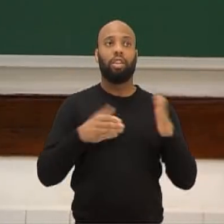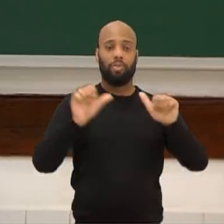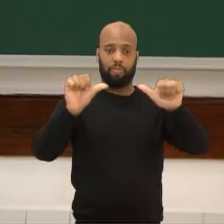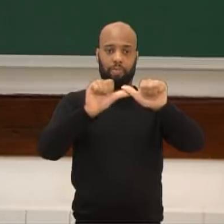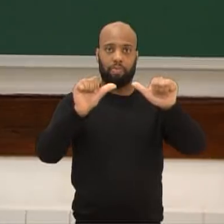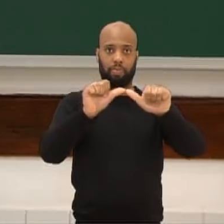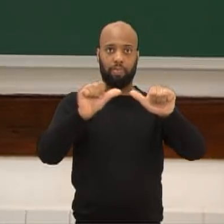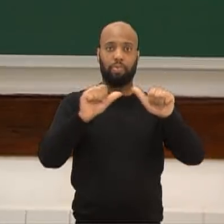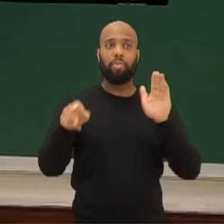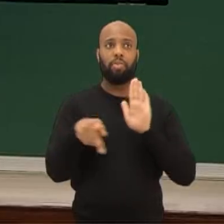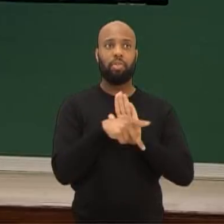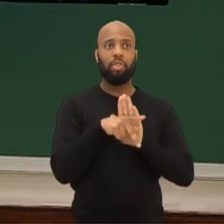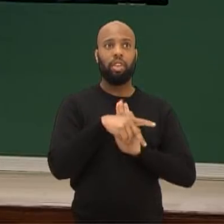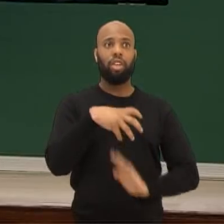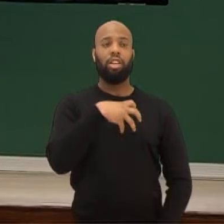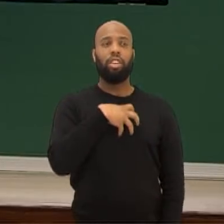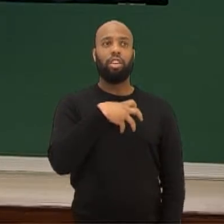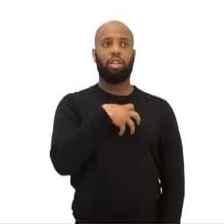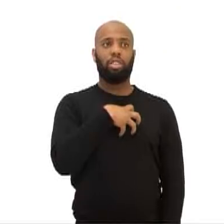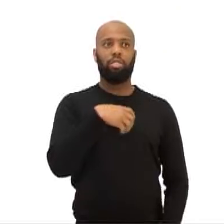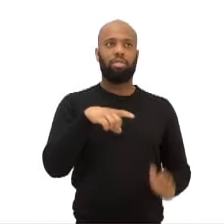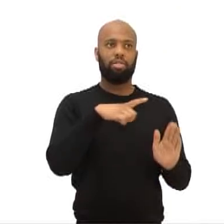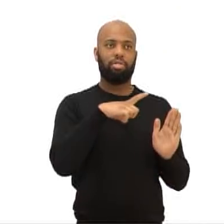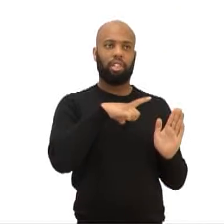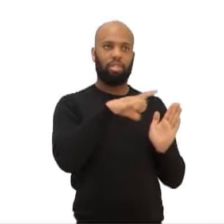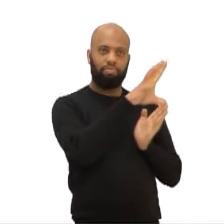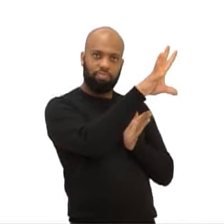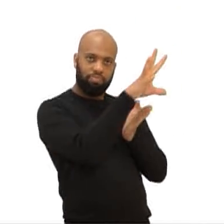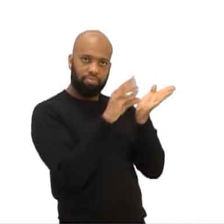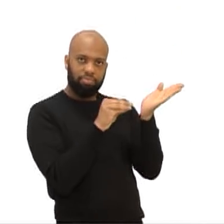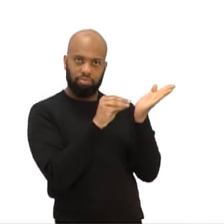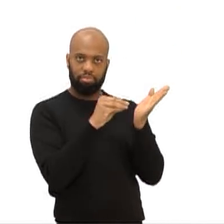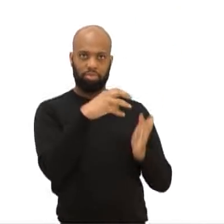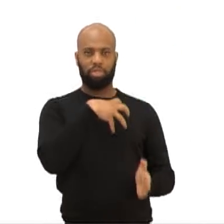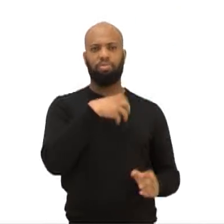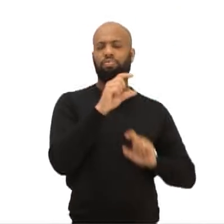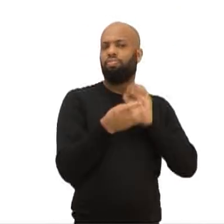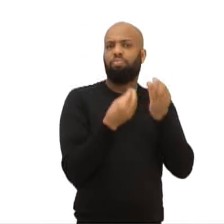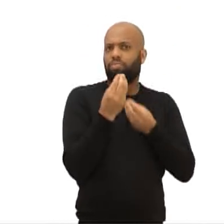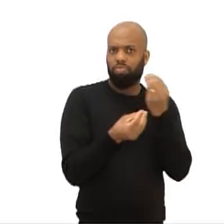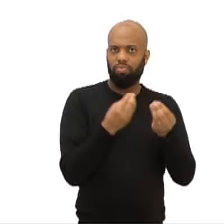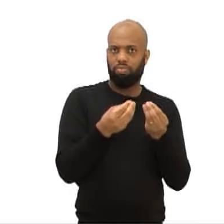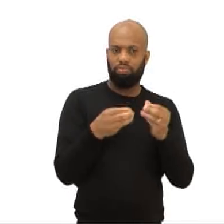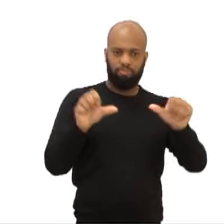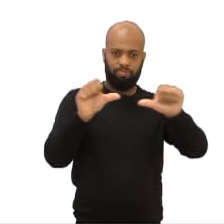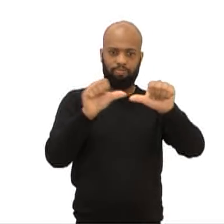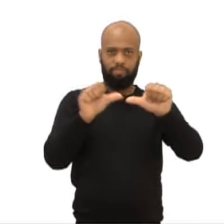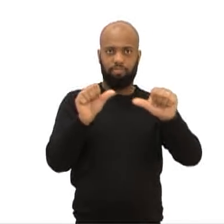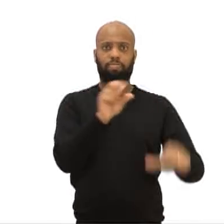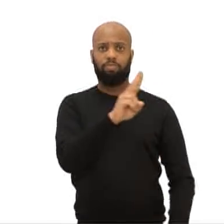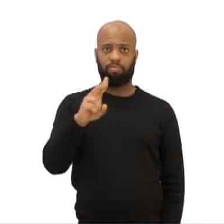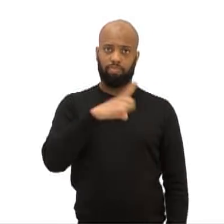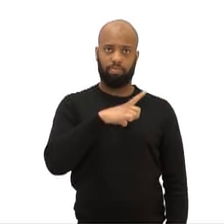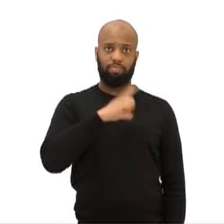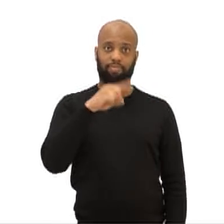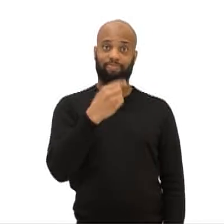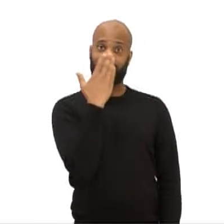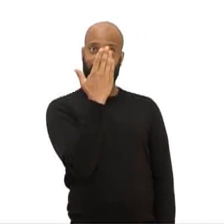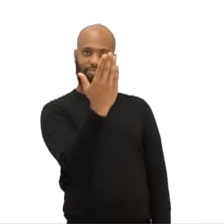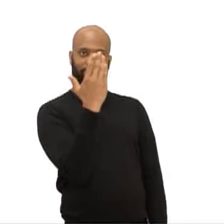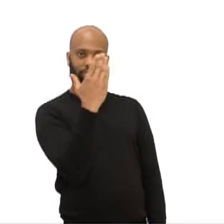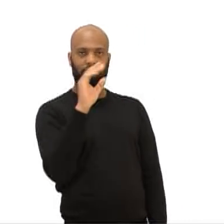Simetria de reflexão. A simetria por reflexão é, como o próprio nome indica, um